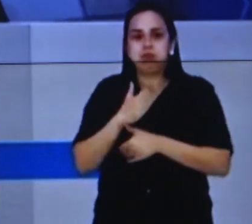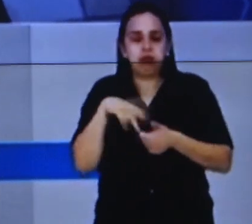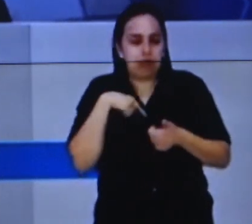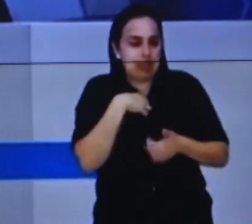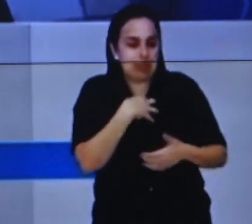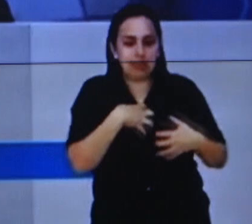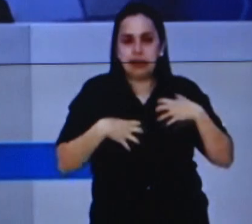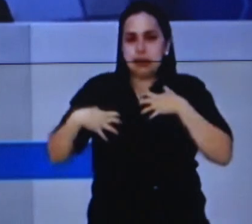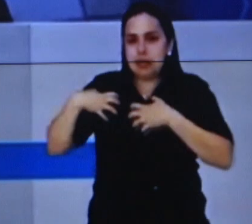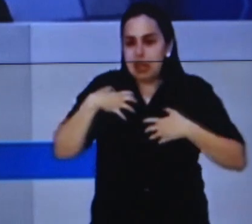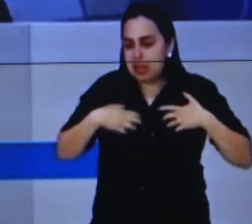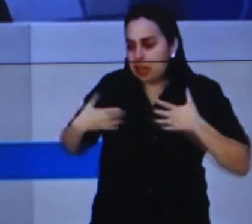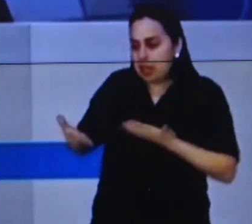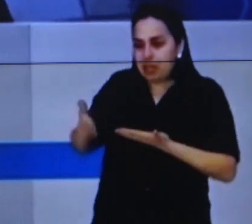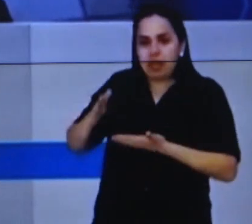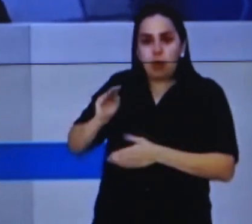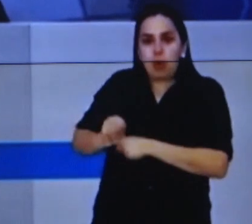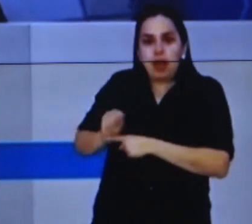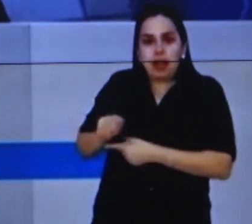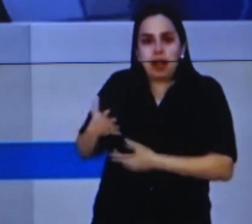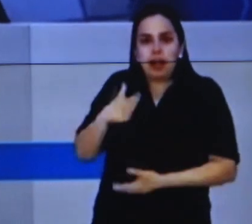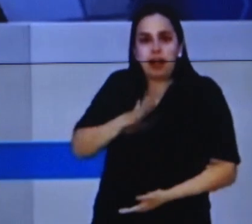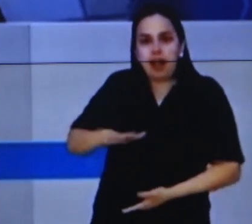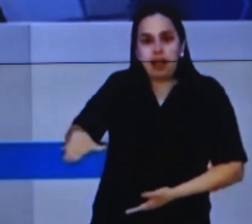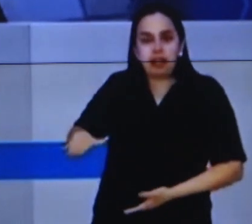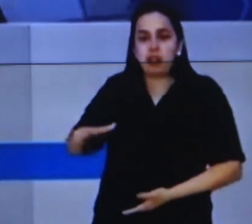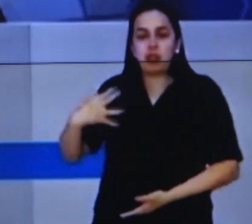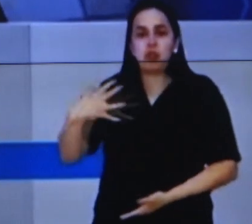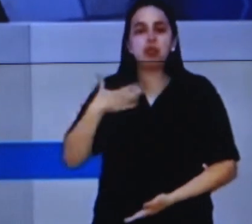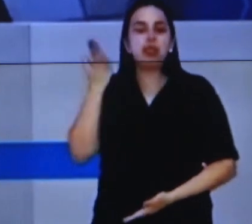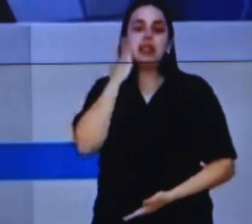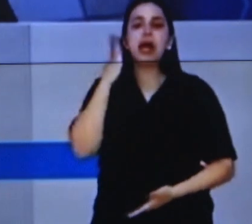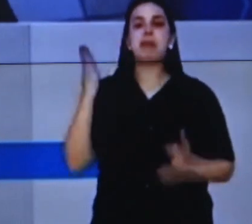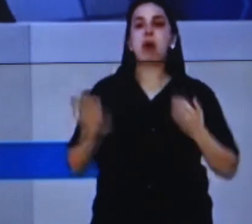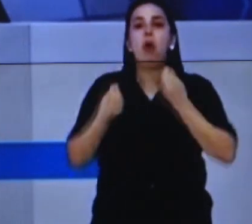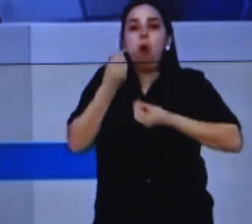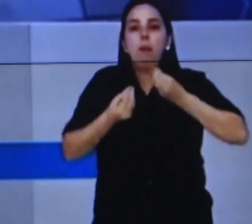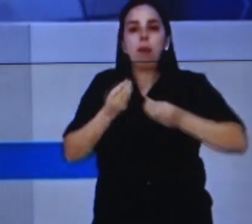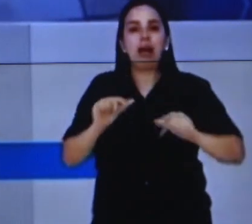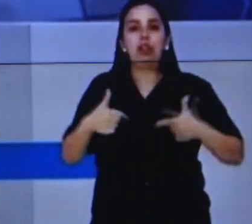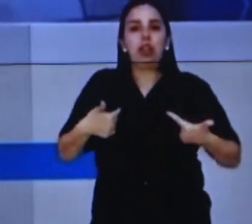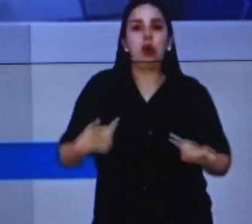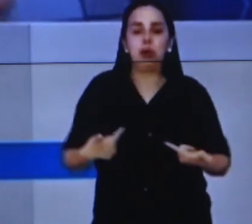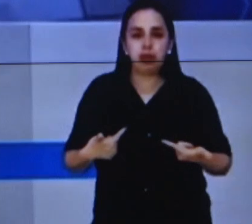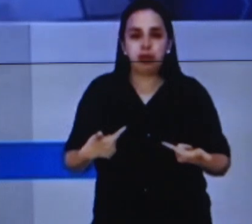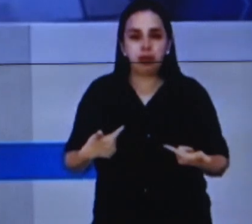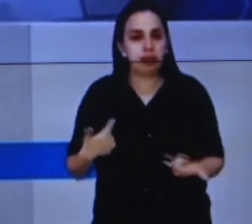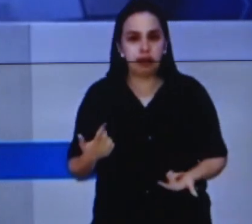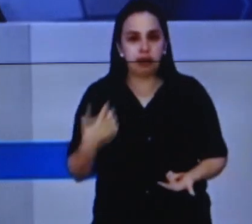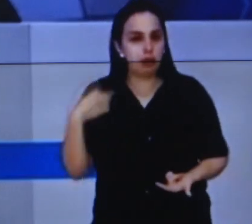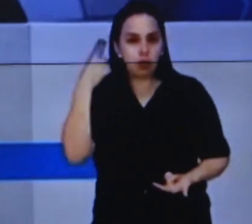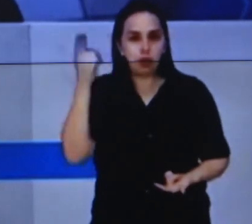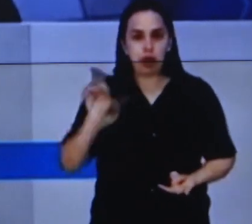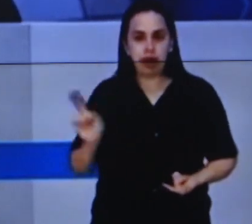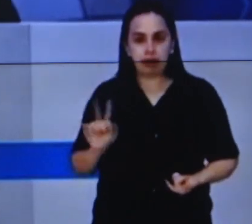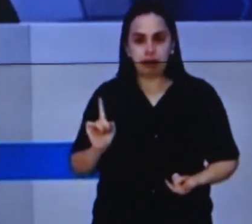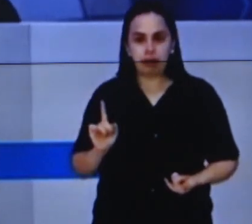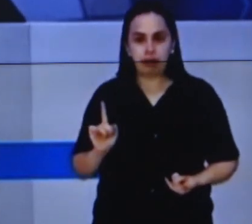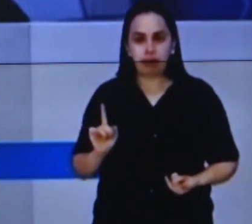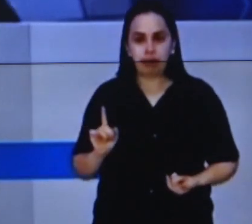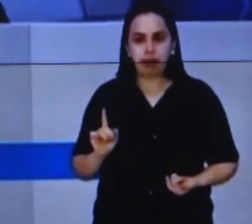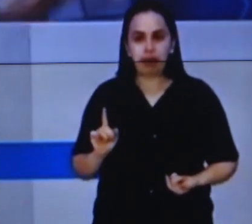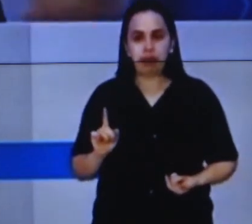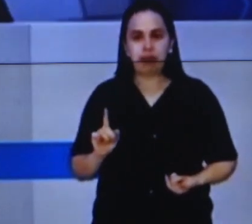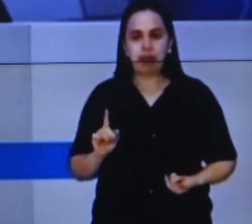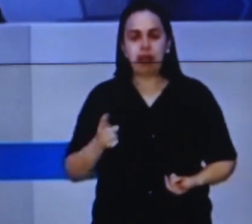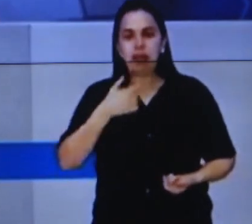crianças, que você não sabe nem como reagir, porque eu não tive nenhuma reação. A minha reação na hora era só de que aquilo